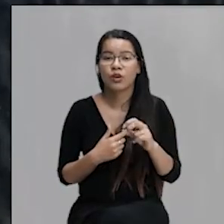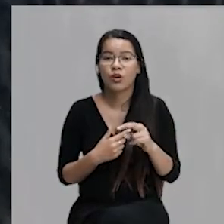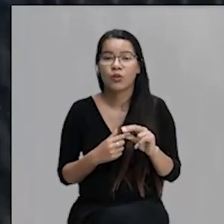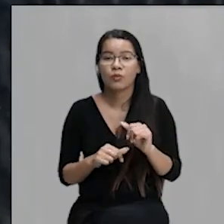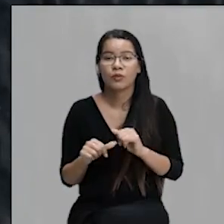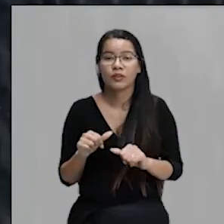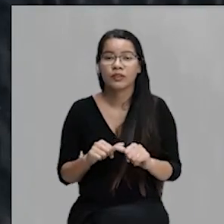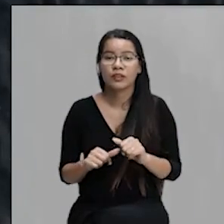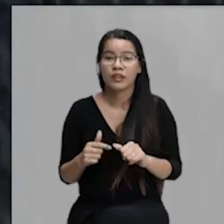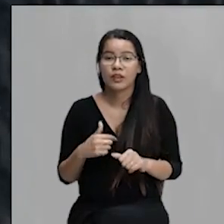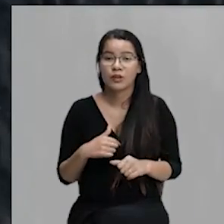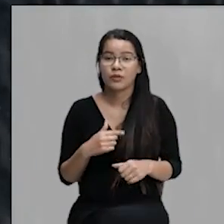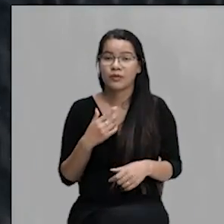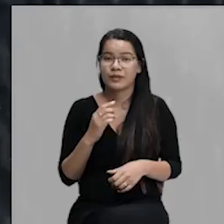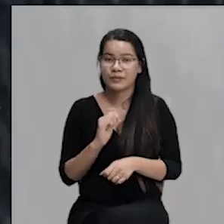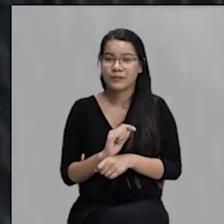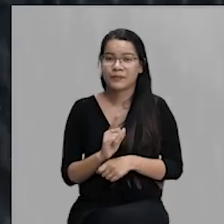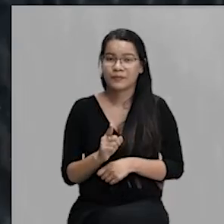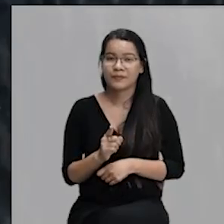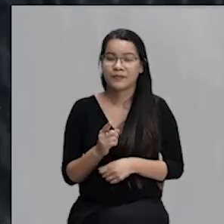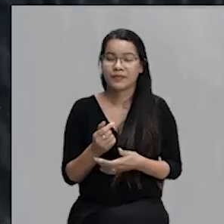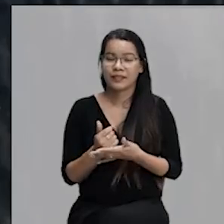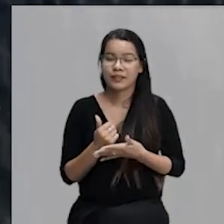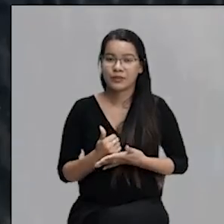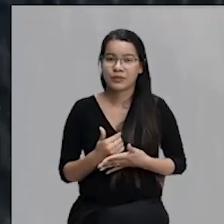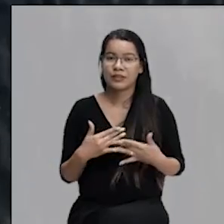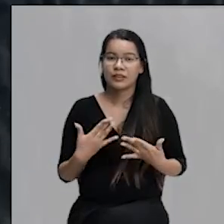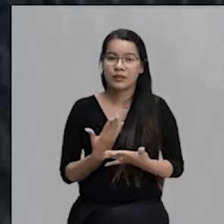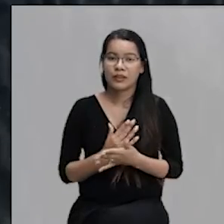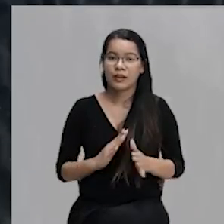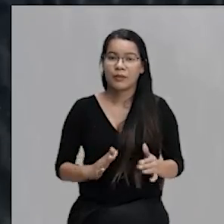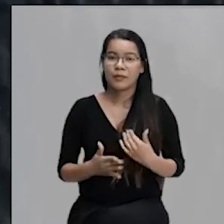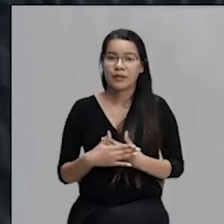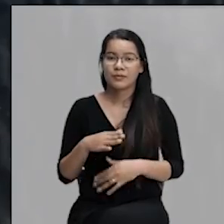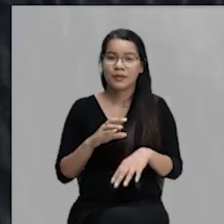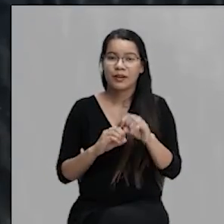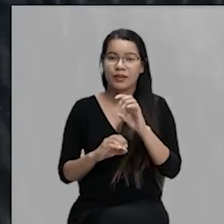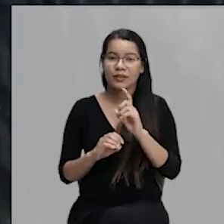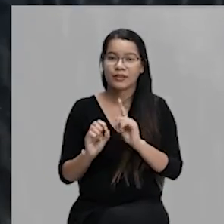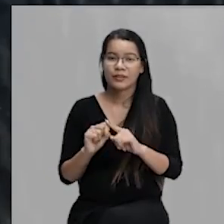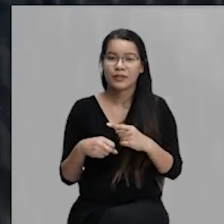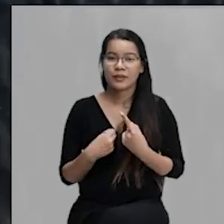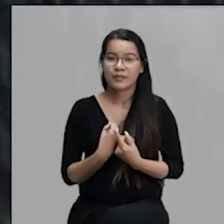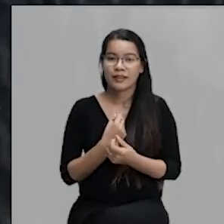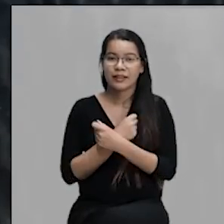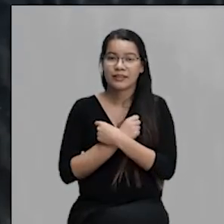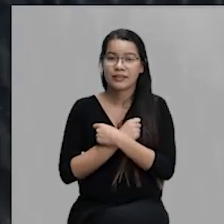mudar, beleza? Eu conto contigo então. E com isso, eu encerro mais uma aula de Sociologia.